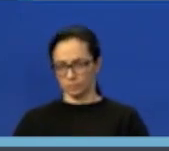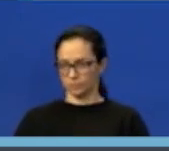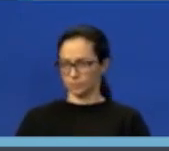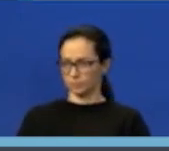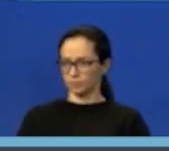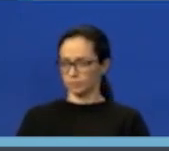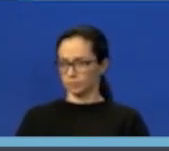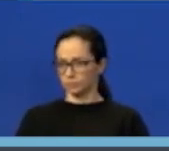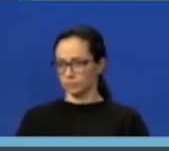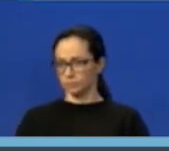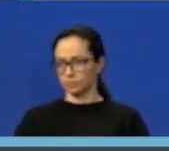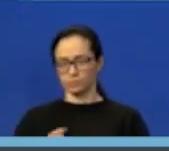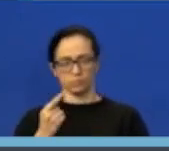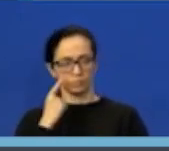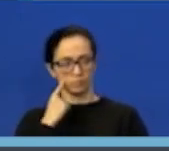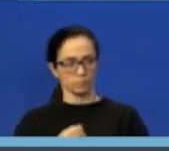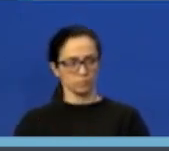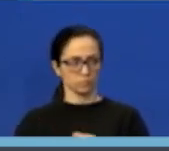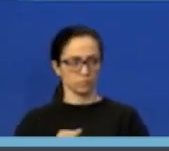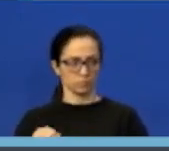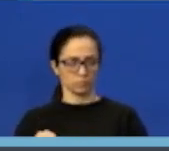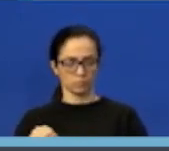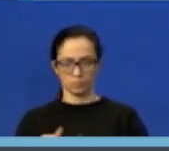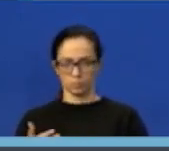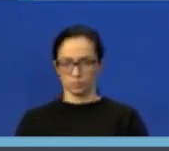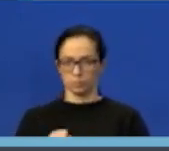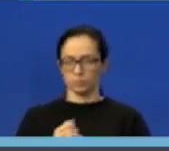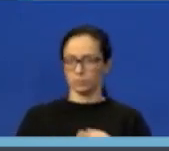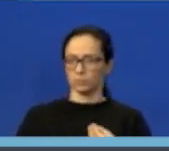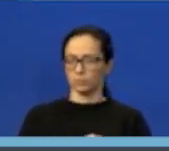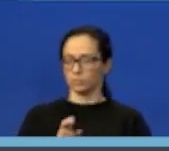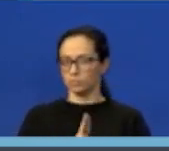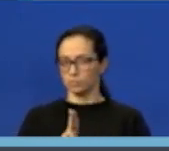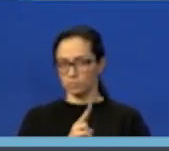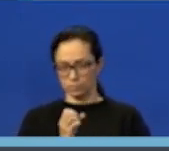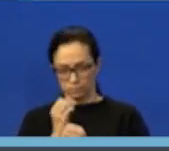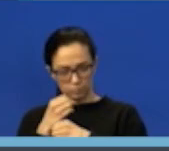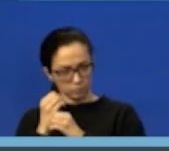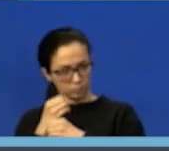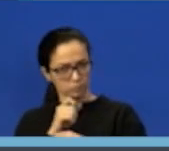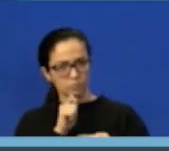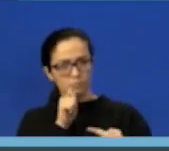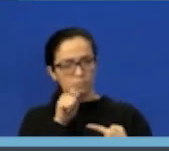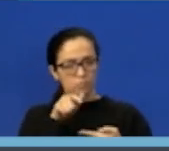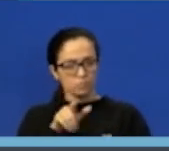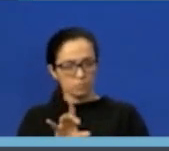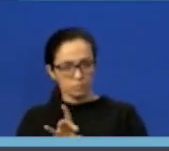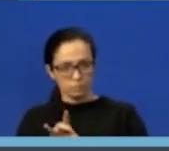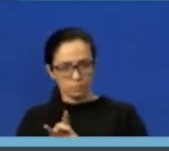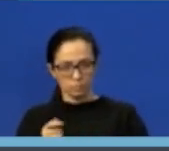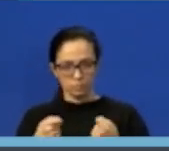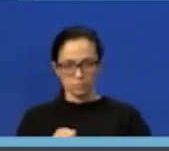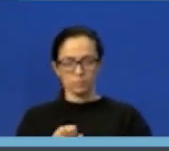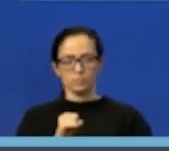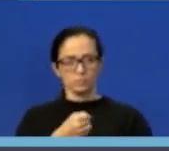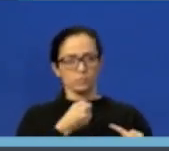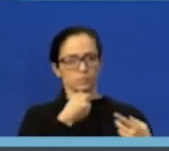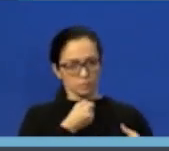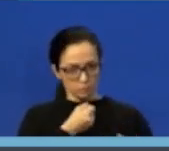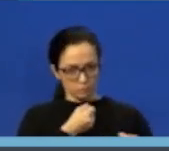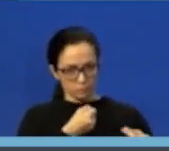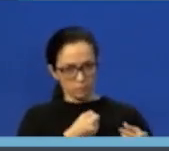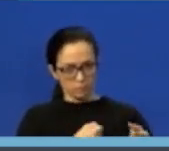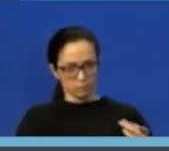tuberculosis. E qual que é a indicação clínica? Quando se deve indicar a realização desse exame? Quando os indivíduos apresentam tosse, com ou